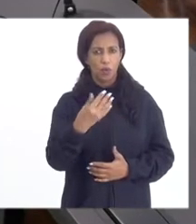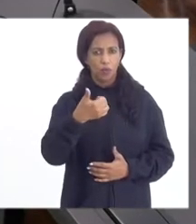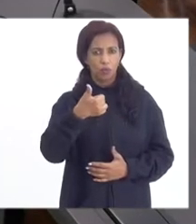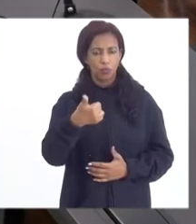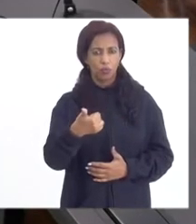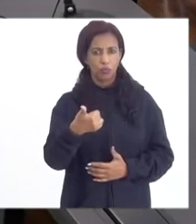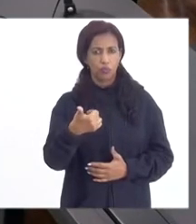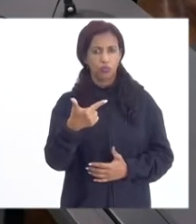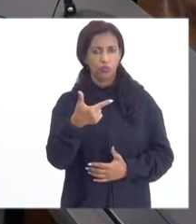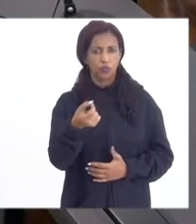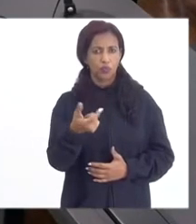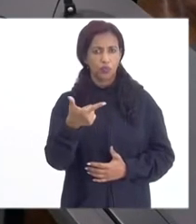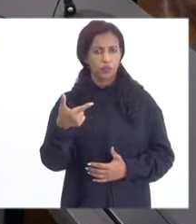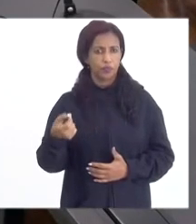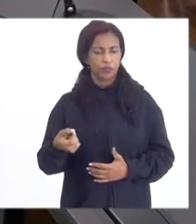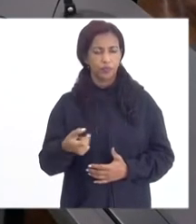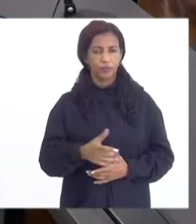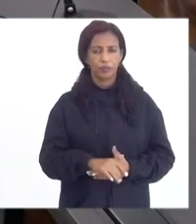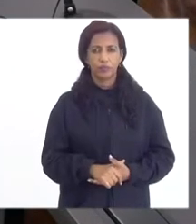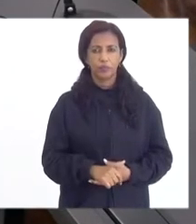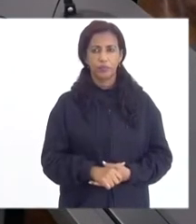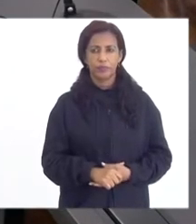2641/2020.